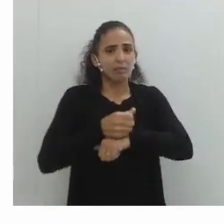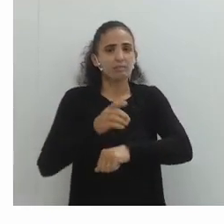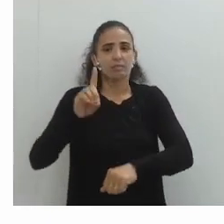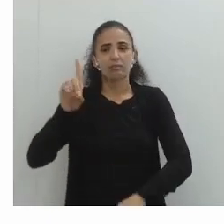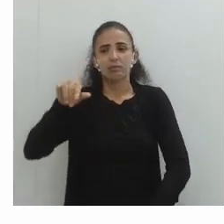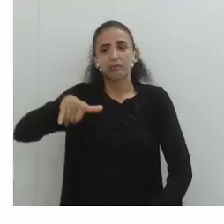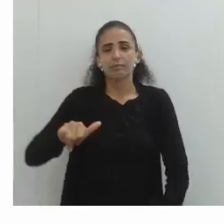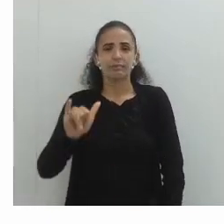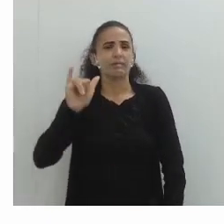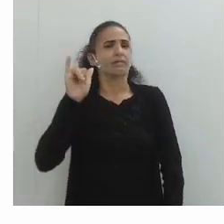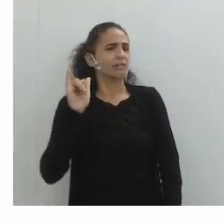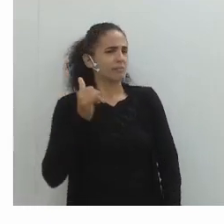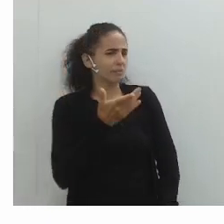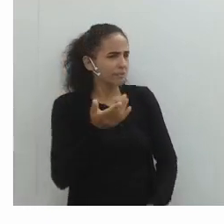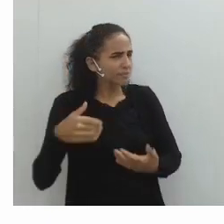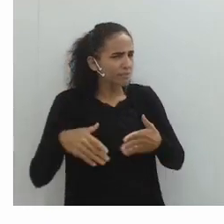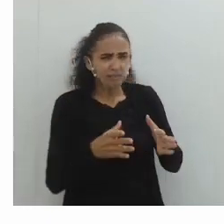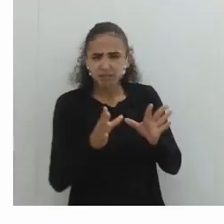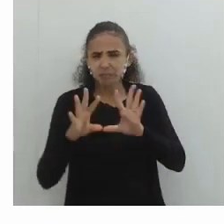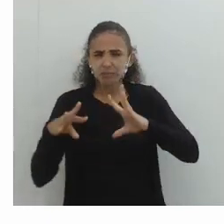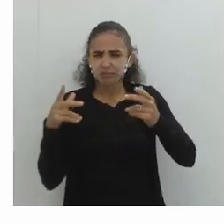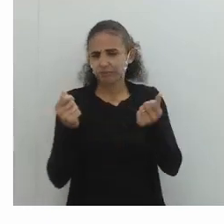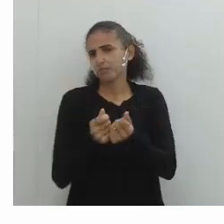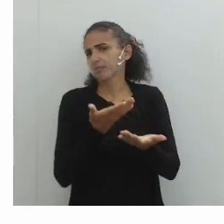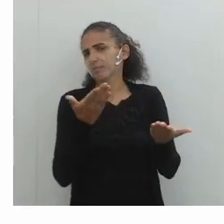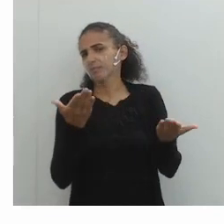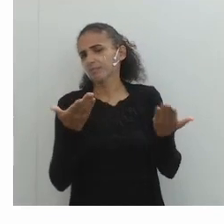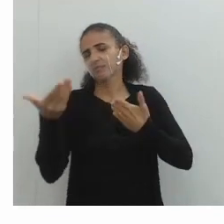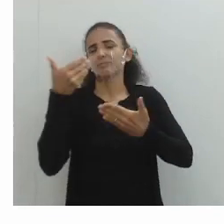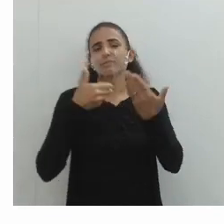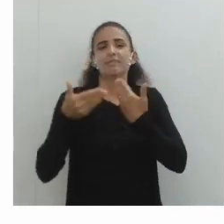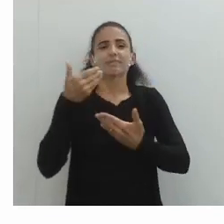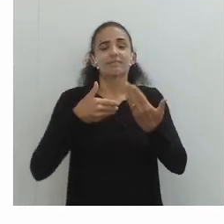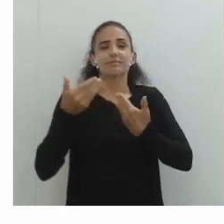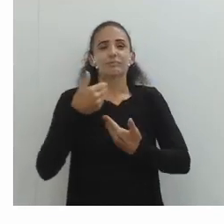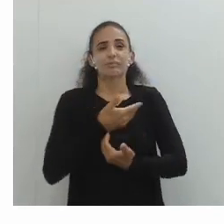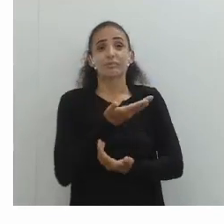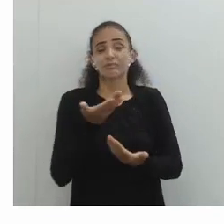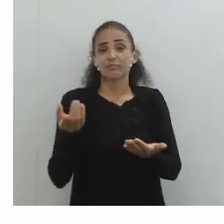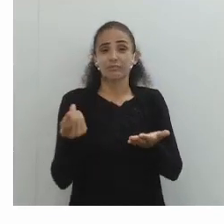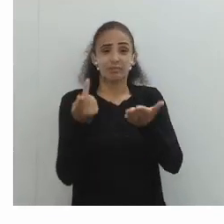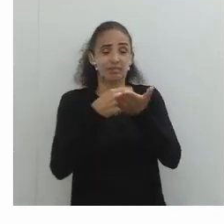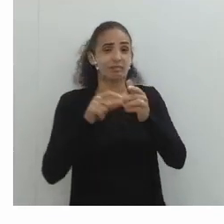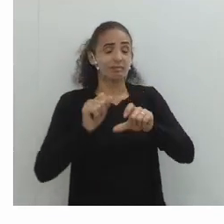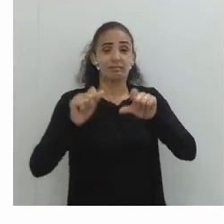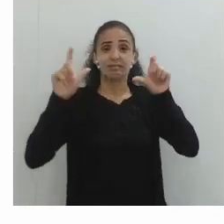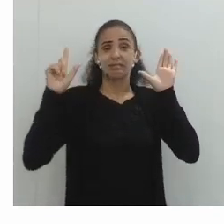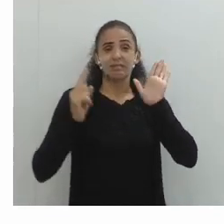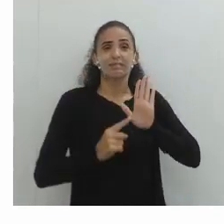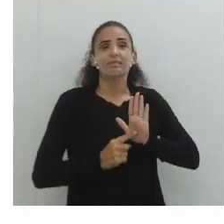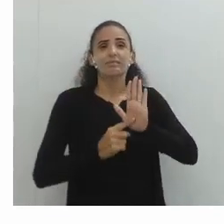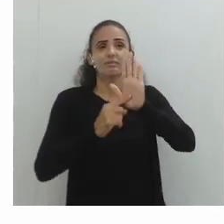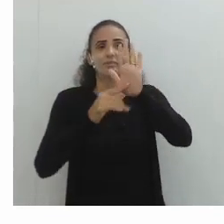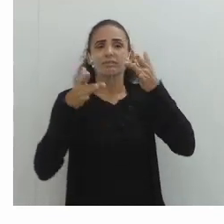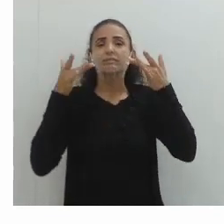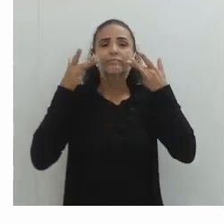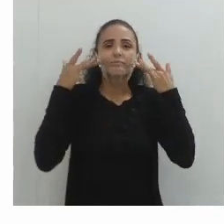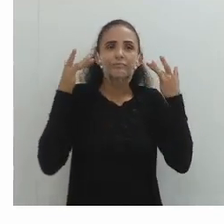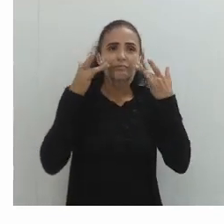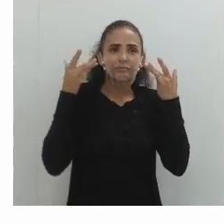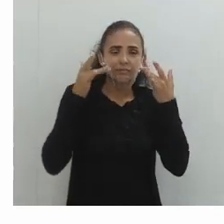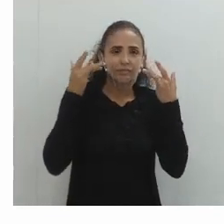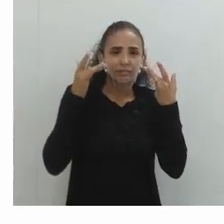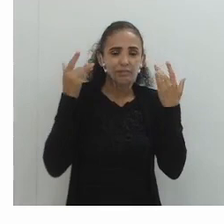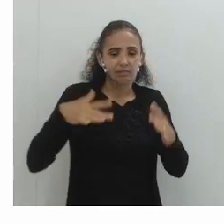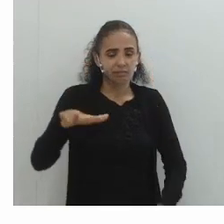lá, o Peixe Boi. Quem é que nunca foi para lá? E aí está mostrando também outro teatro, é um outro espaço